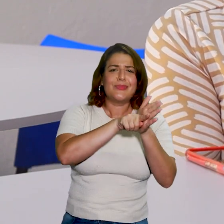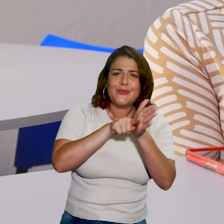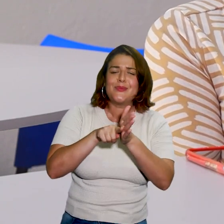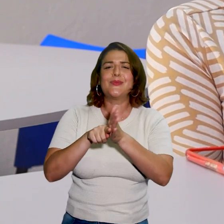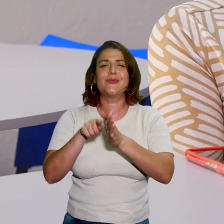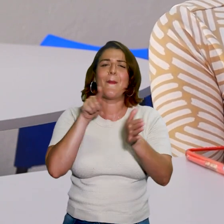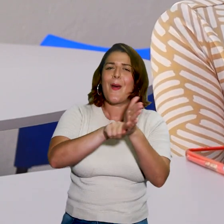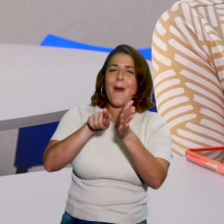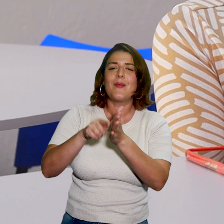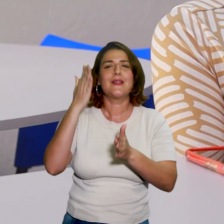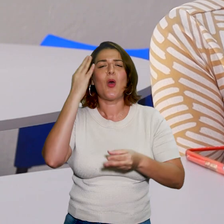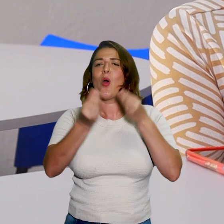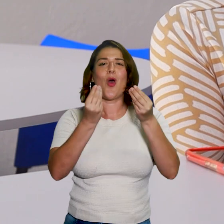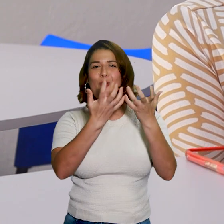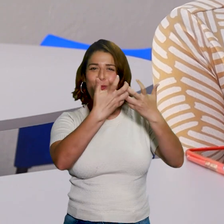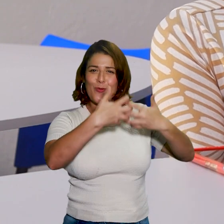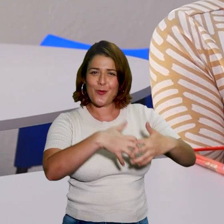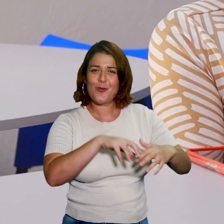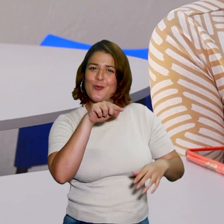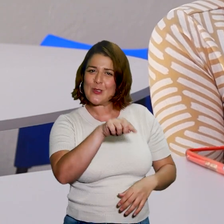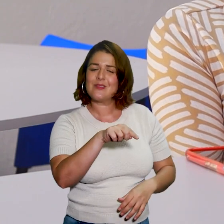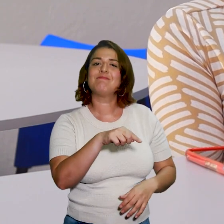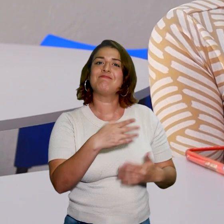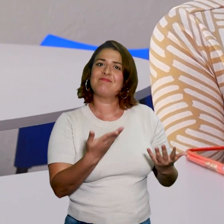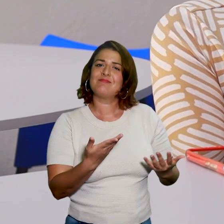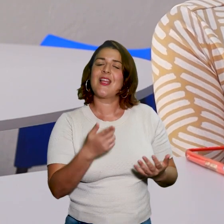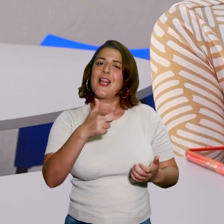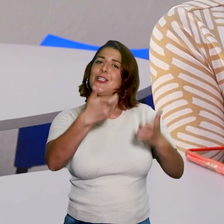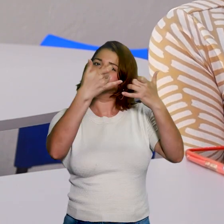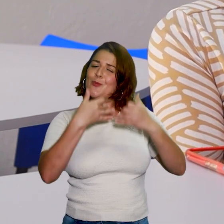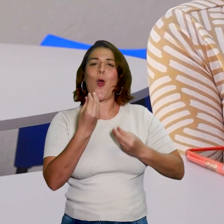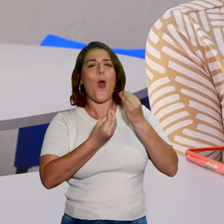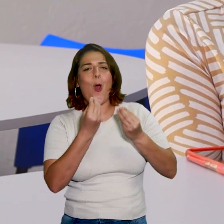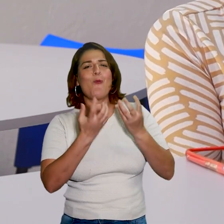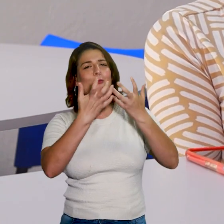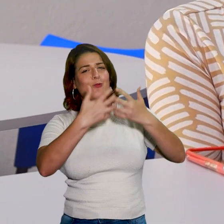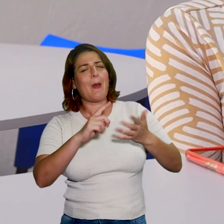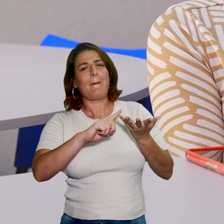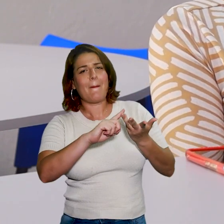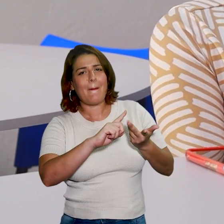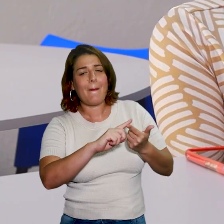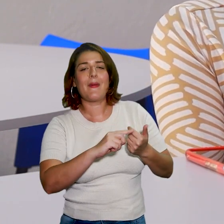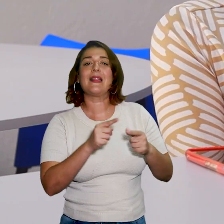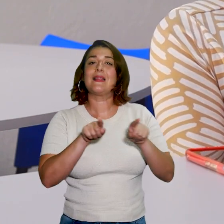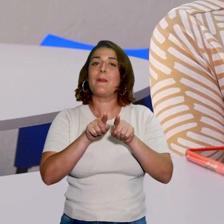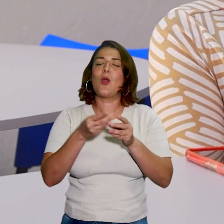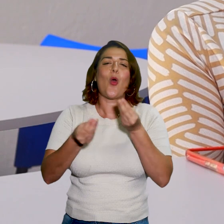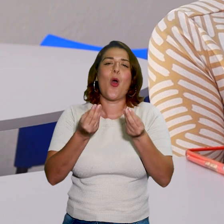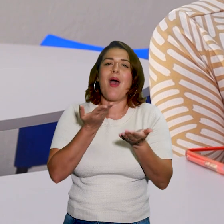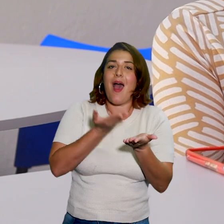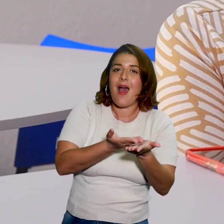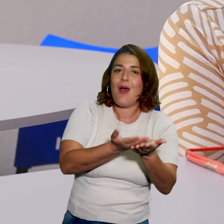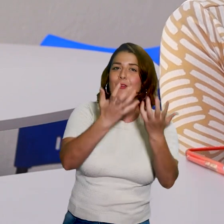saber como é que funcionava, como é que era. E eles falaram assim: Bel, funciona desse jeito, me explicaram como funcionava as aulas, tinha colegas